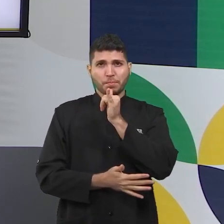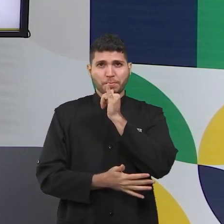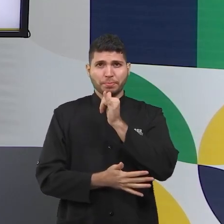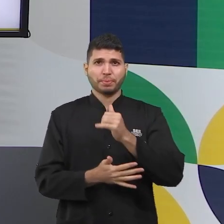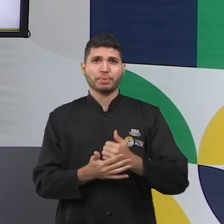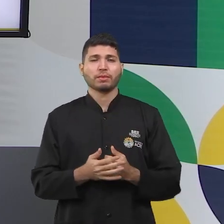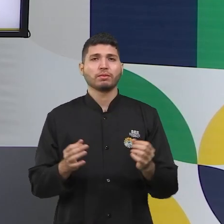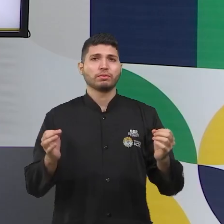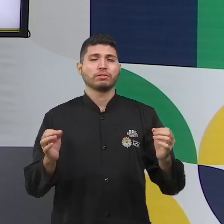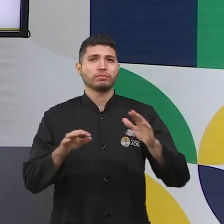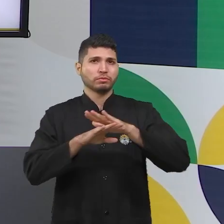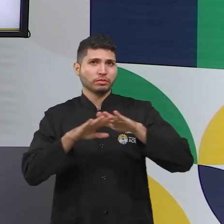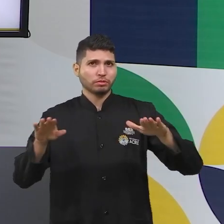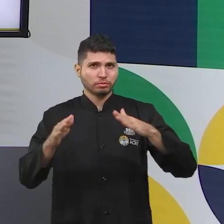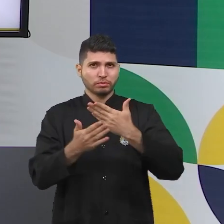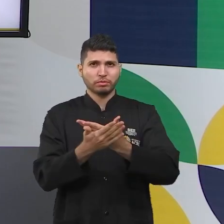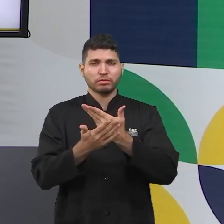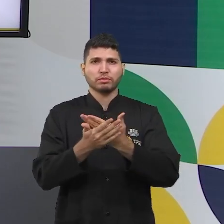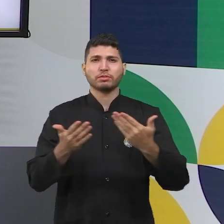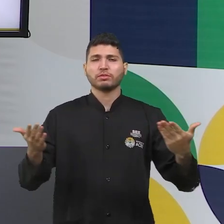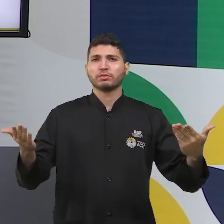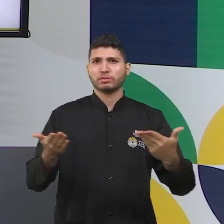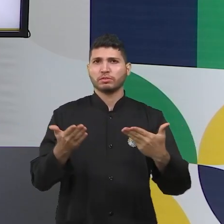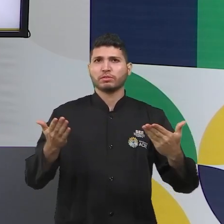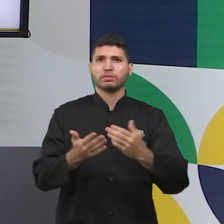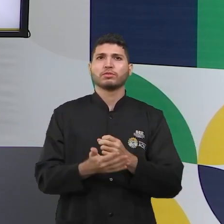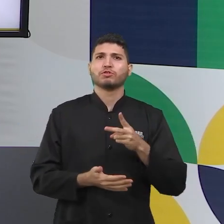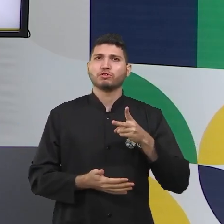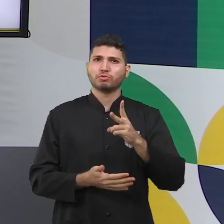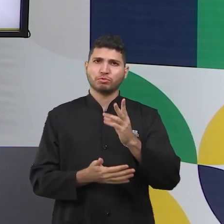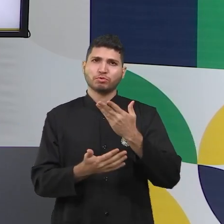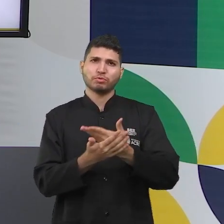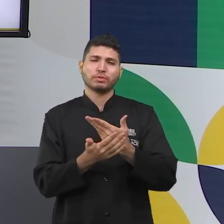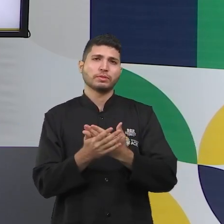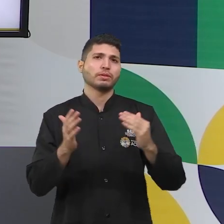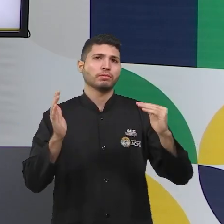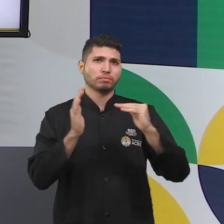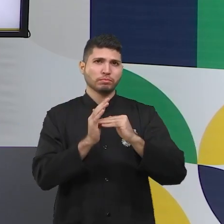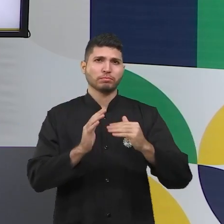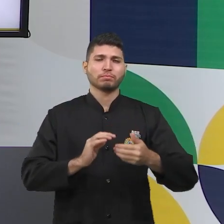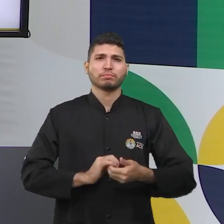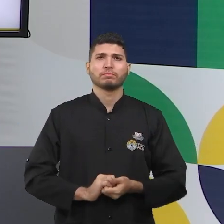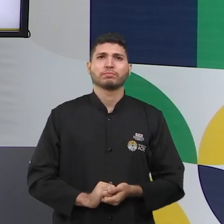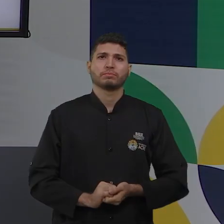encerramos a classe de hoje. Se quede com nós sempre, estudem e hasta luego.